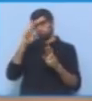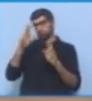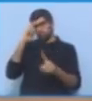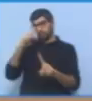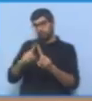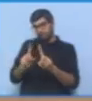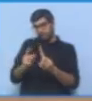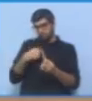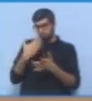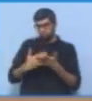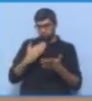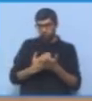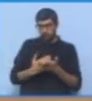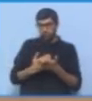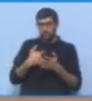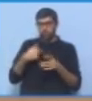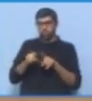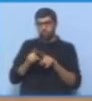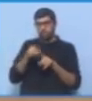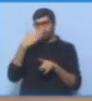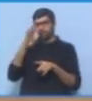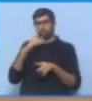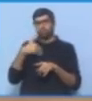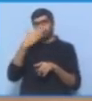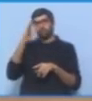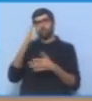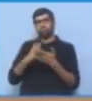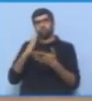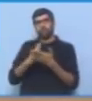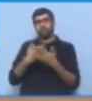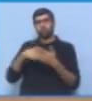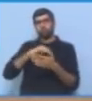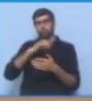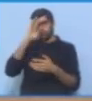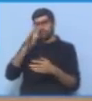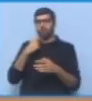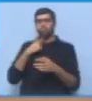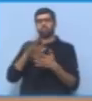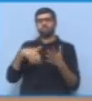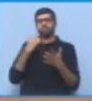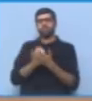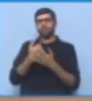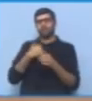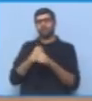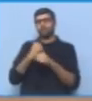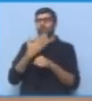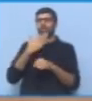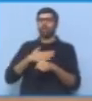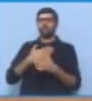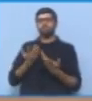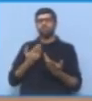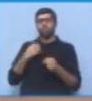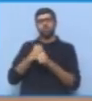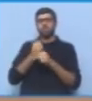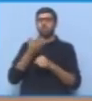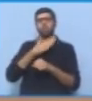Eu estudava, eu e o meu irmão mais velho, os mais velhos, estudávamos e sabíamos que no final do curso, à partida, iríamos ter um emprego. À partida até um